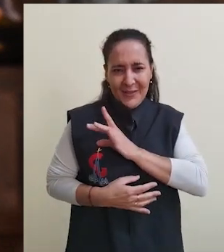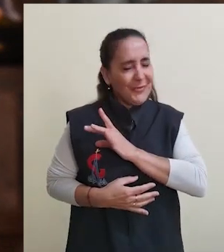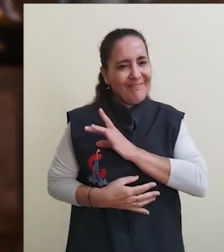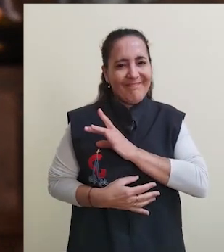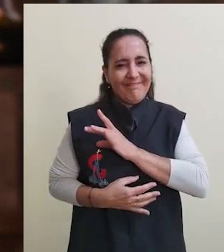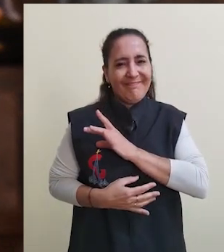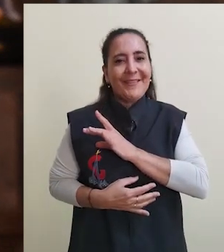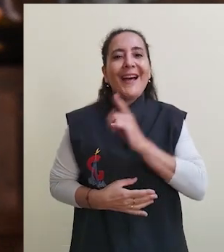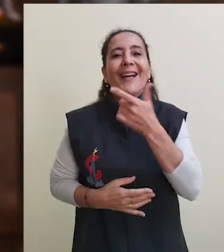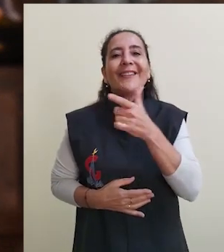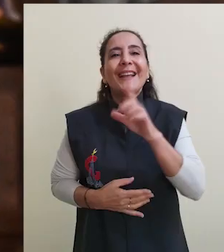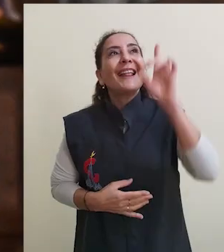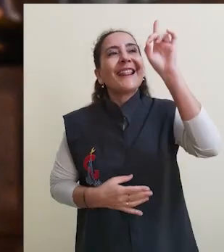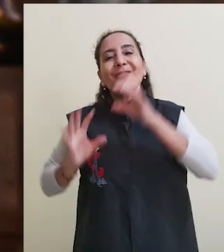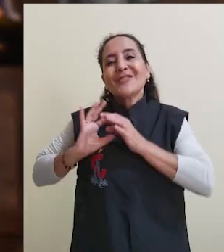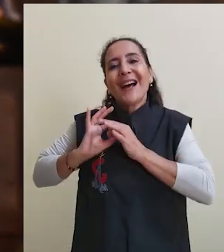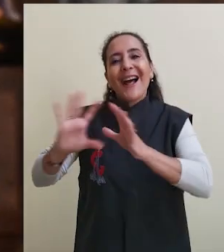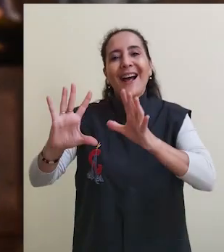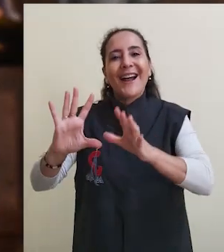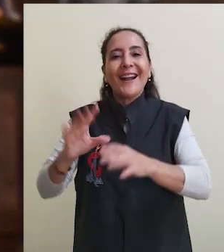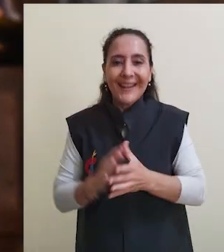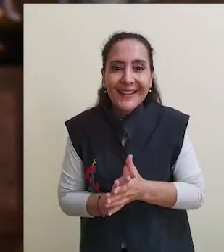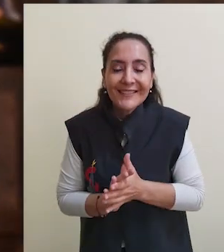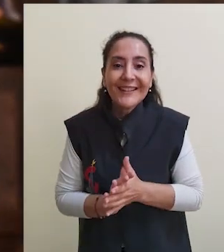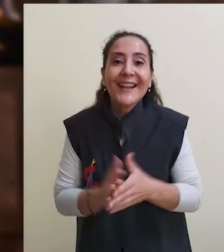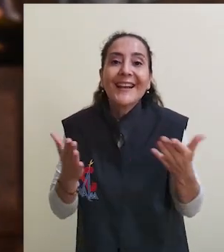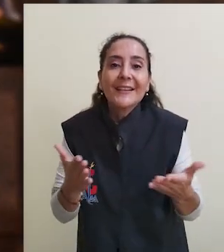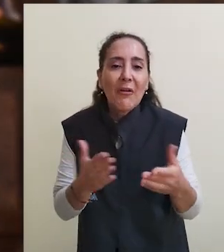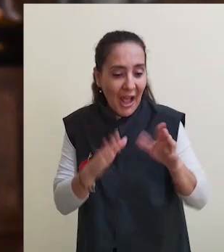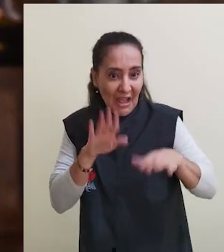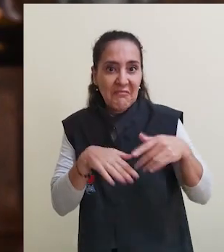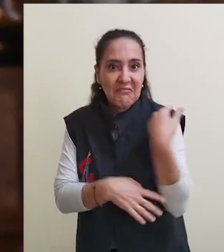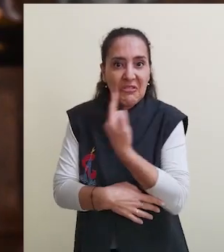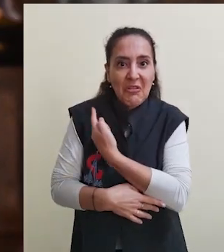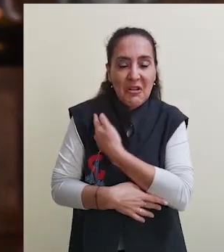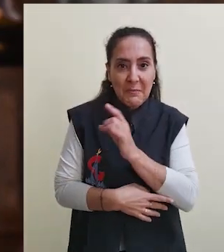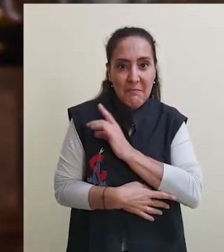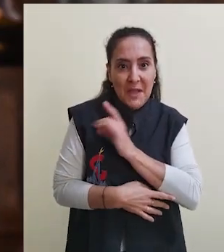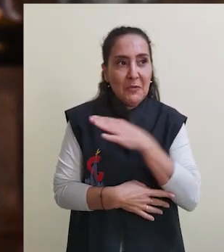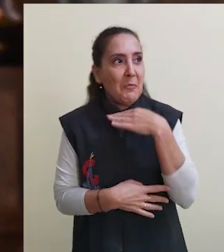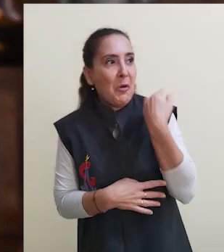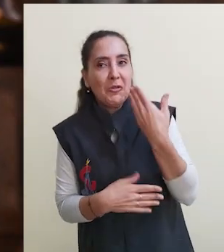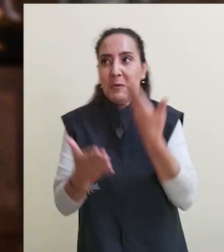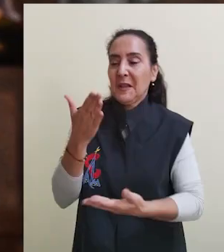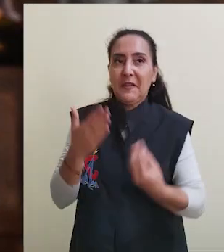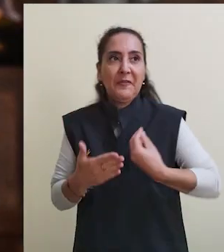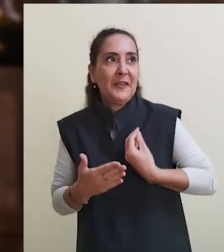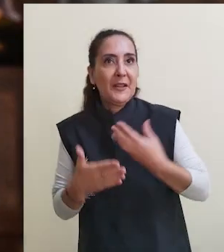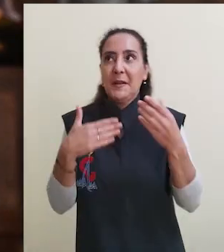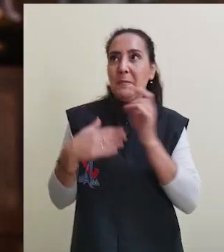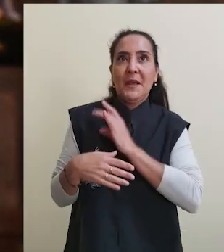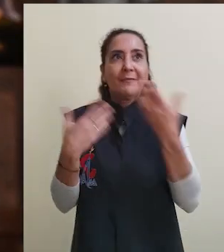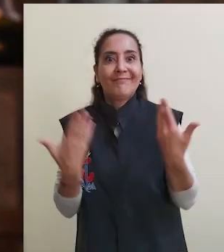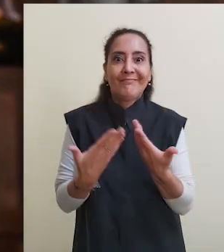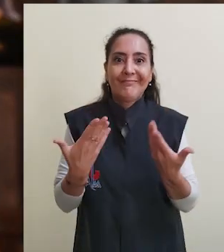temores, me livrou o Senhor Deus. E o grande temor que a gente tem, que muitas vezes nos impede de seguir a Deus, é o medo da morte, o medo de perder a